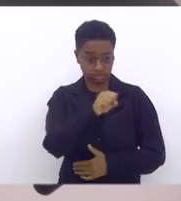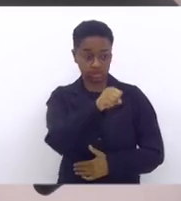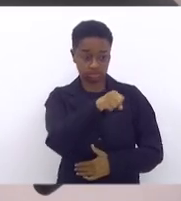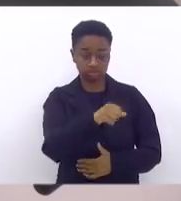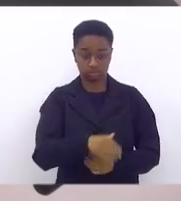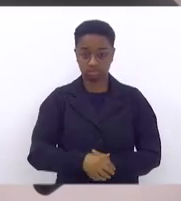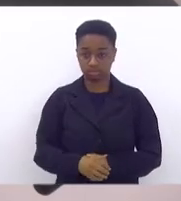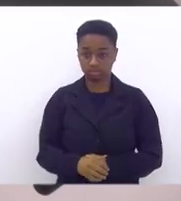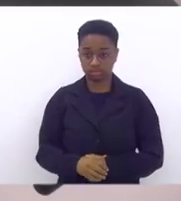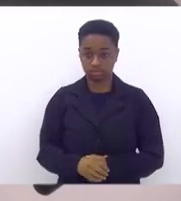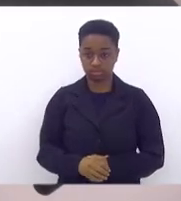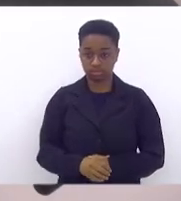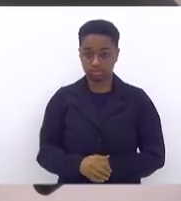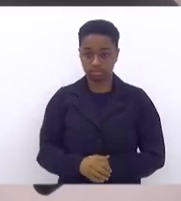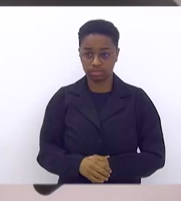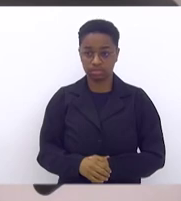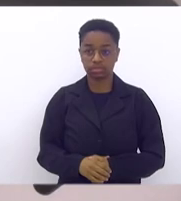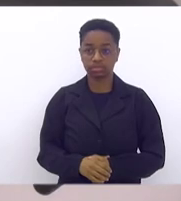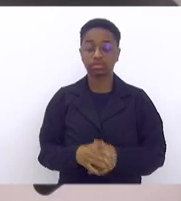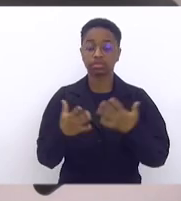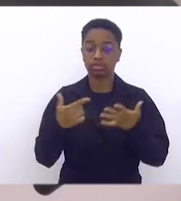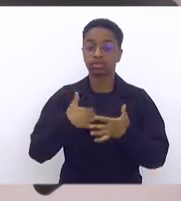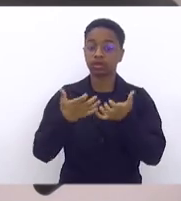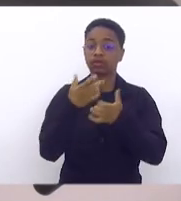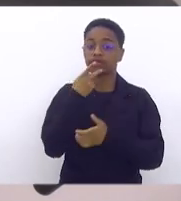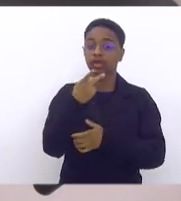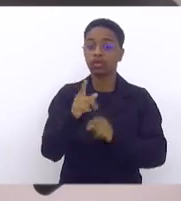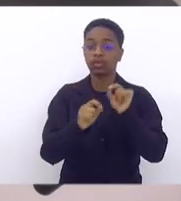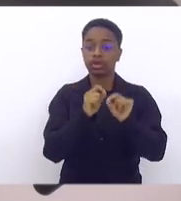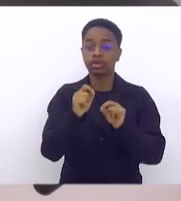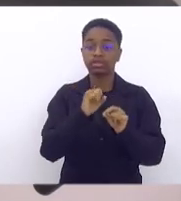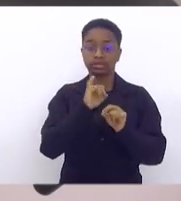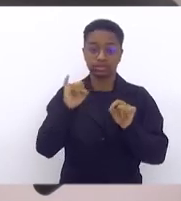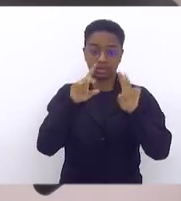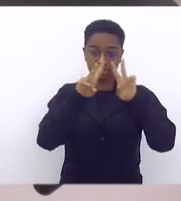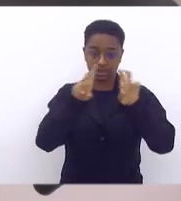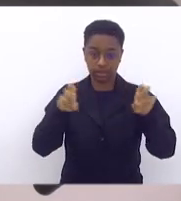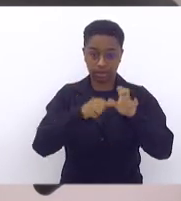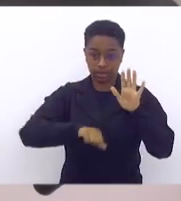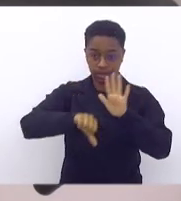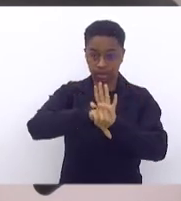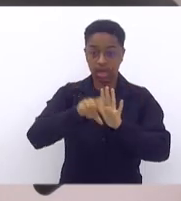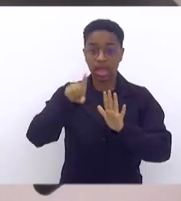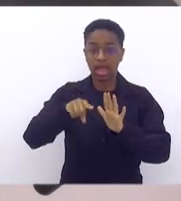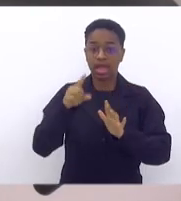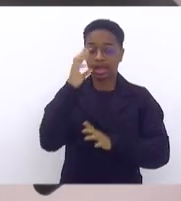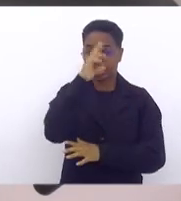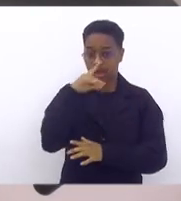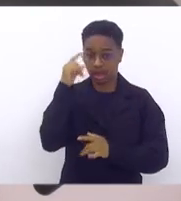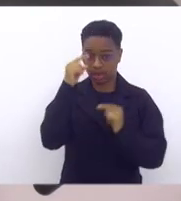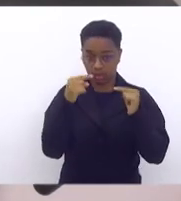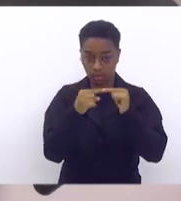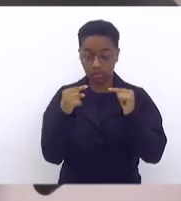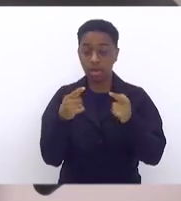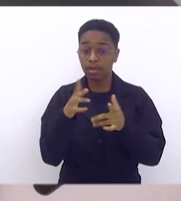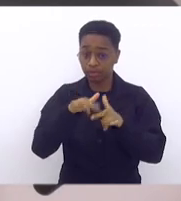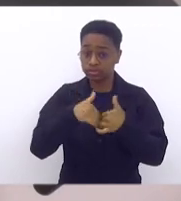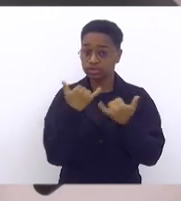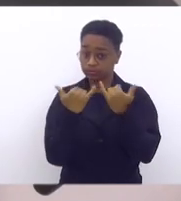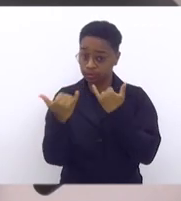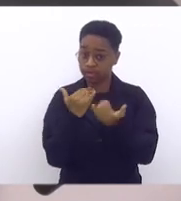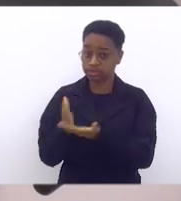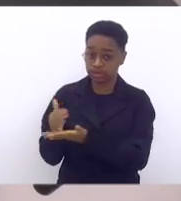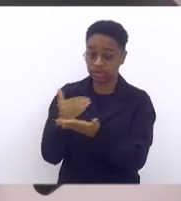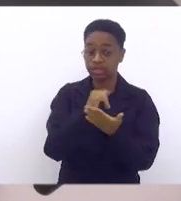Tá. O que eu quis dizer quando eu afirmei que a questão criminal é uma questão racial? Eu até falei isso, é com base nos dados. Se a